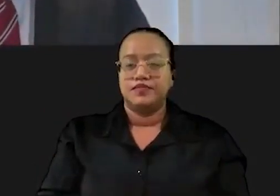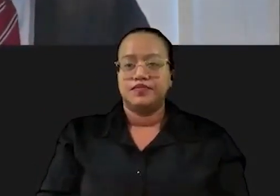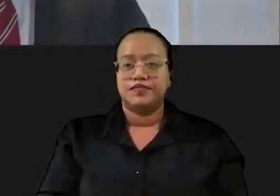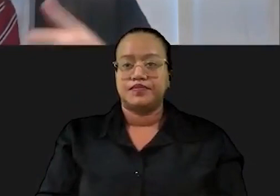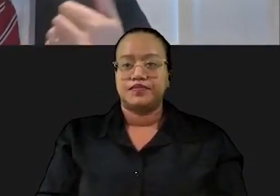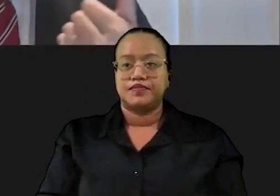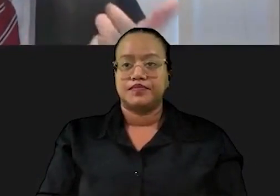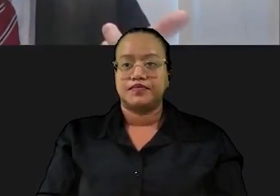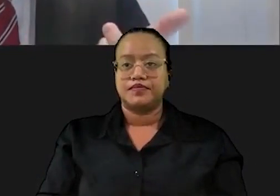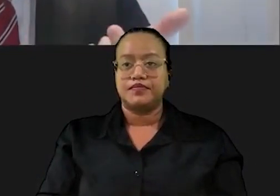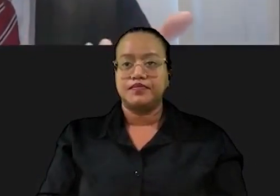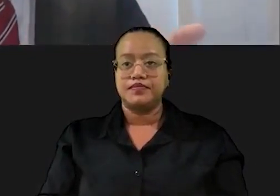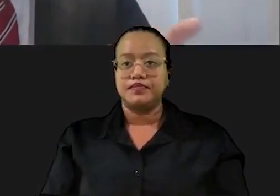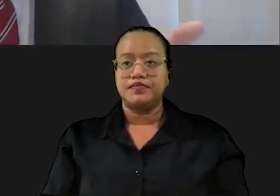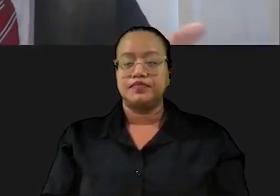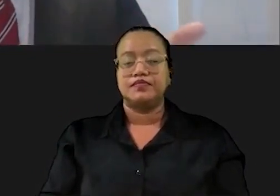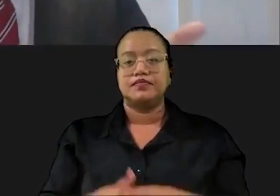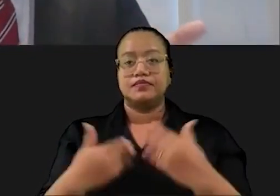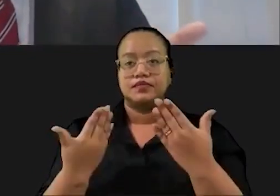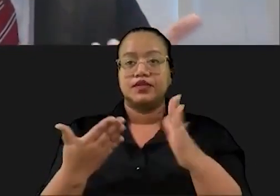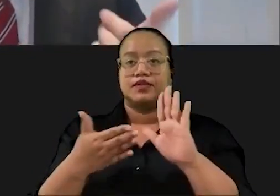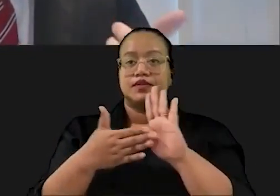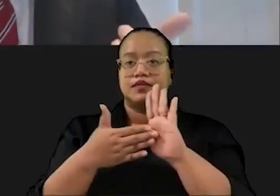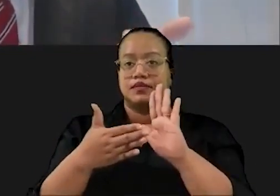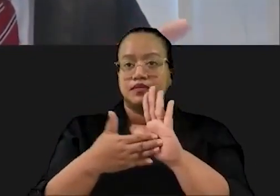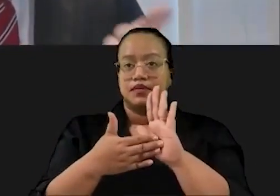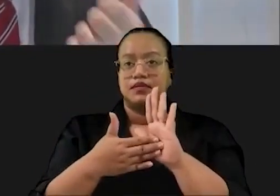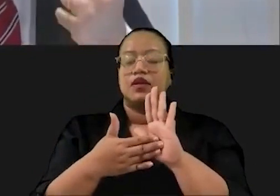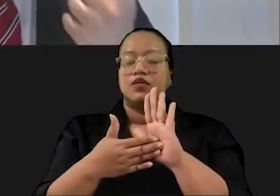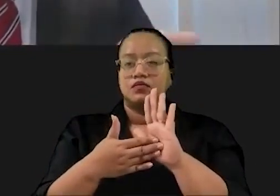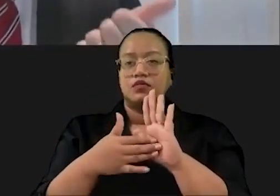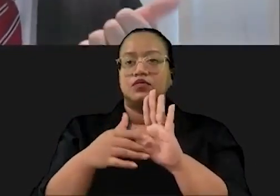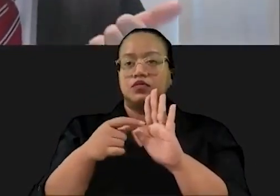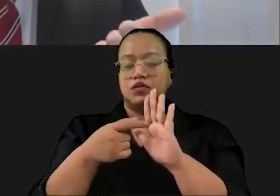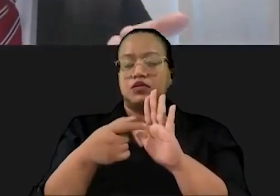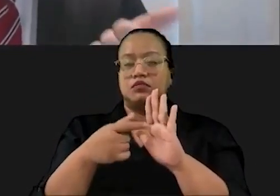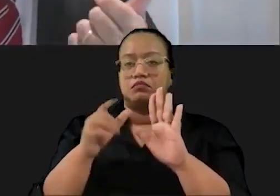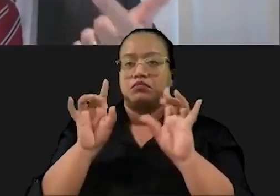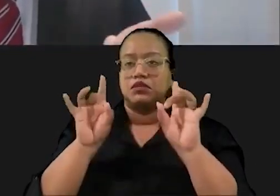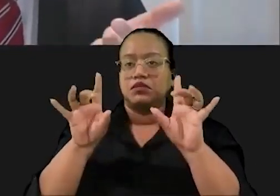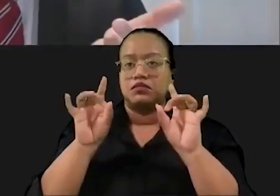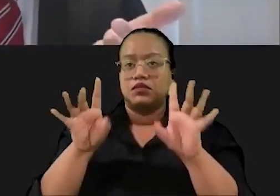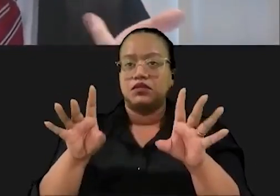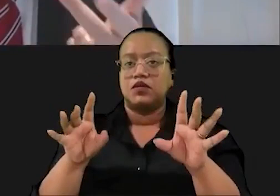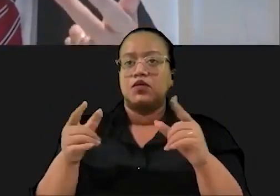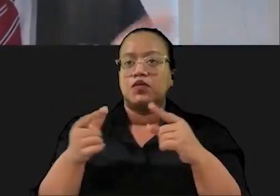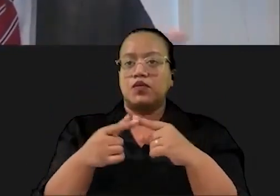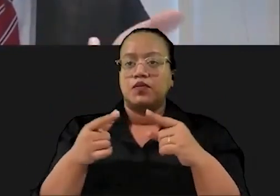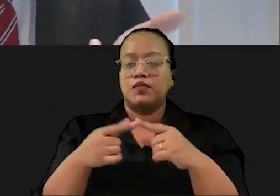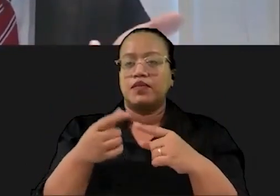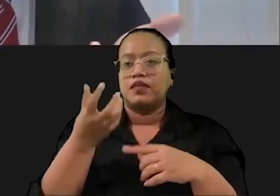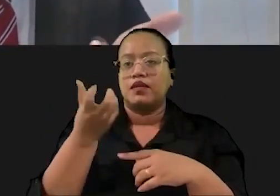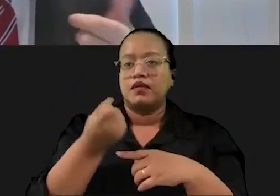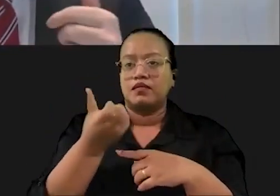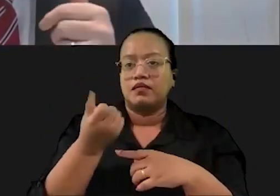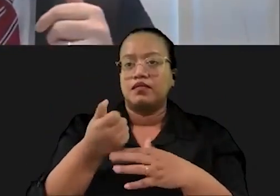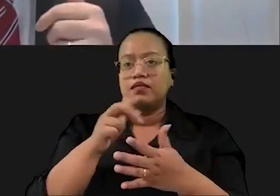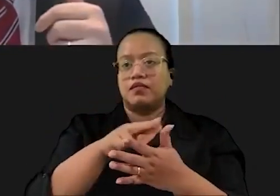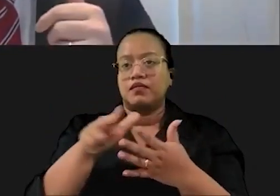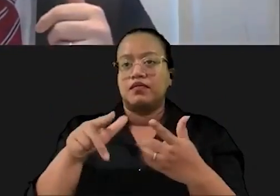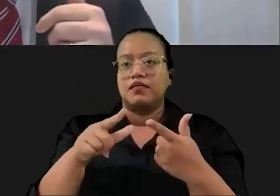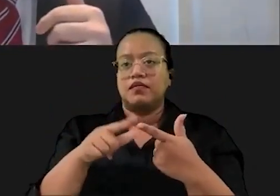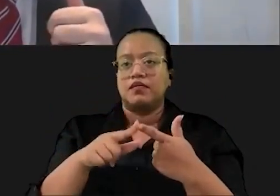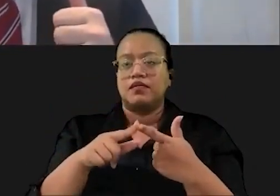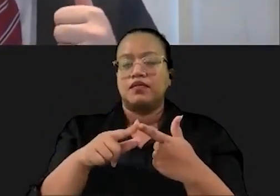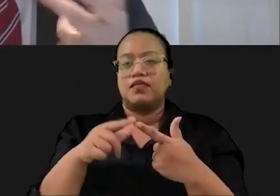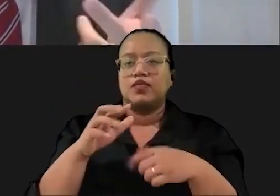né, especial. Ela trata dos benefícios, engloba os benefícios, auxílio-doença, aposentadoria por gravidez ou